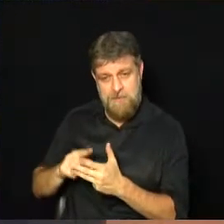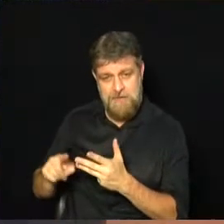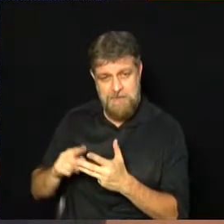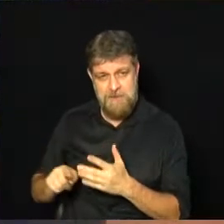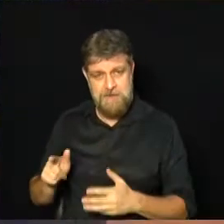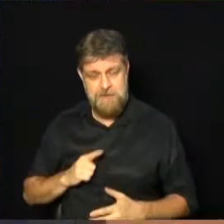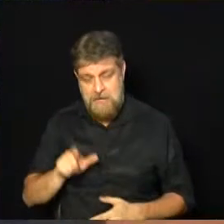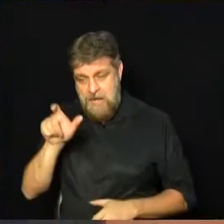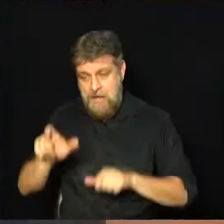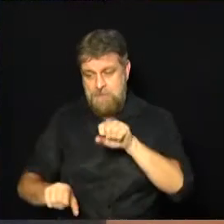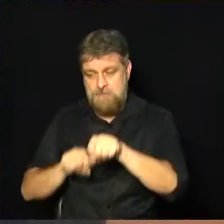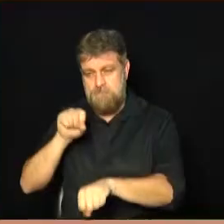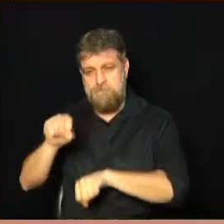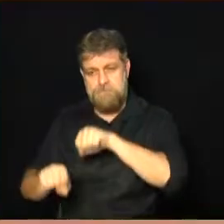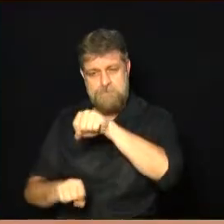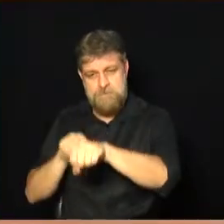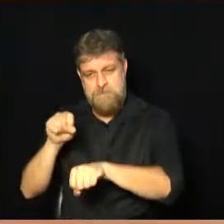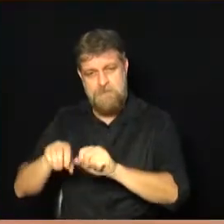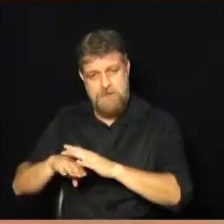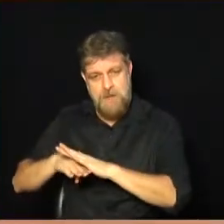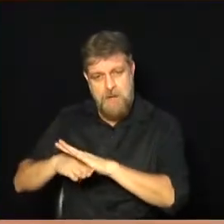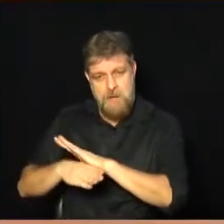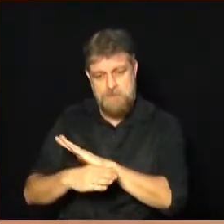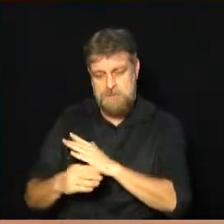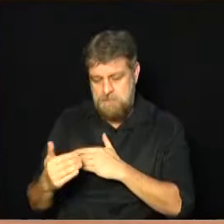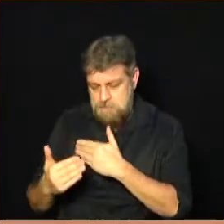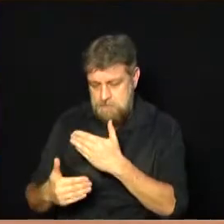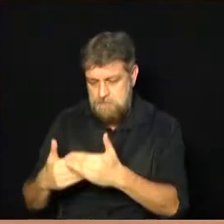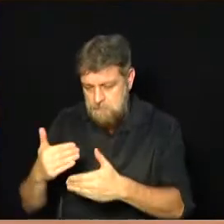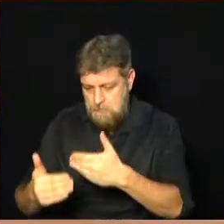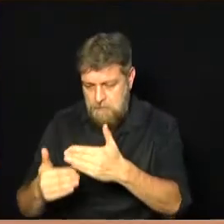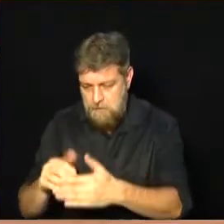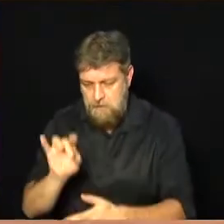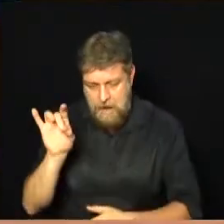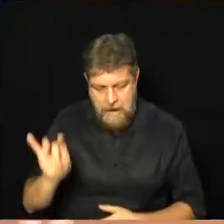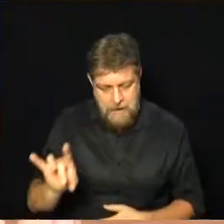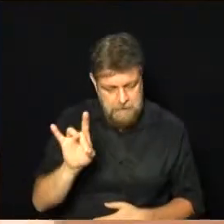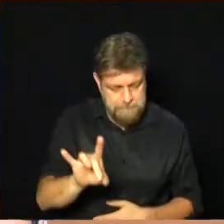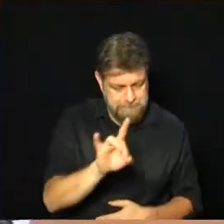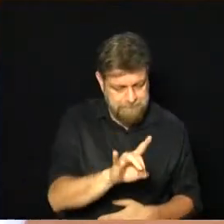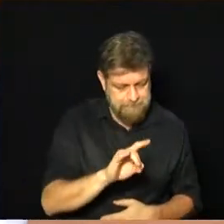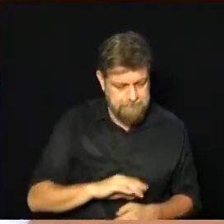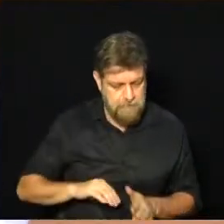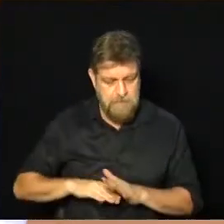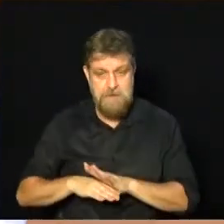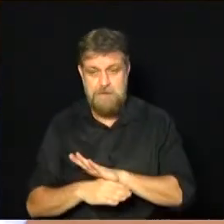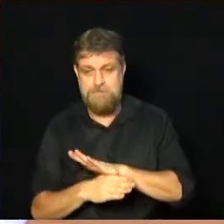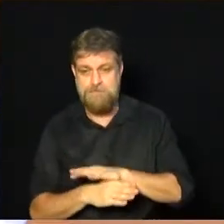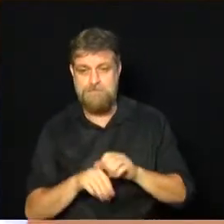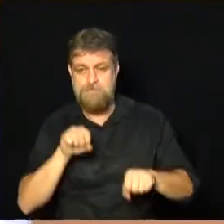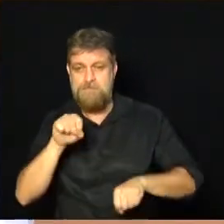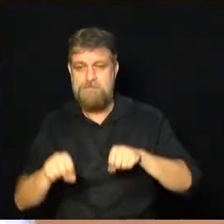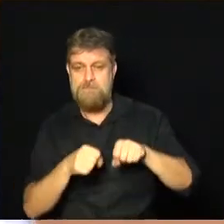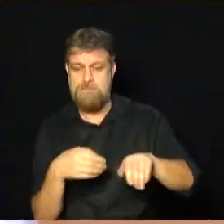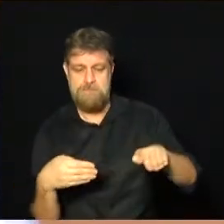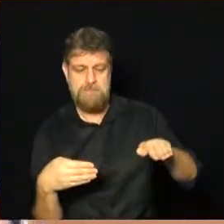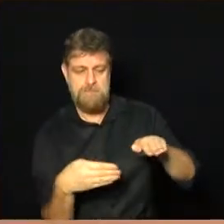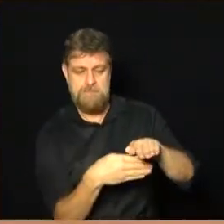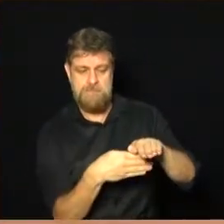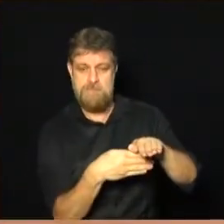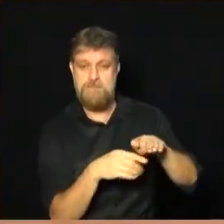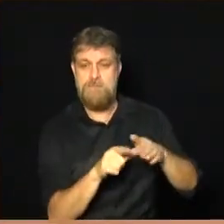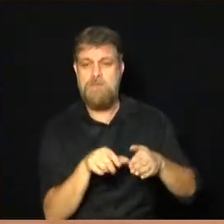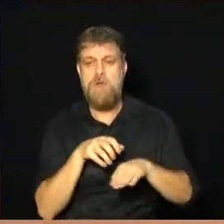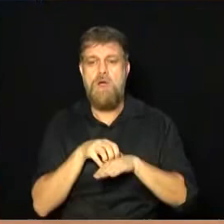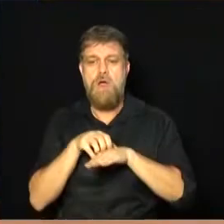nossos ciclistas, eles vão se habituando devagar, né? Cada um dentro da sua necessidade, de deixar a sua bicicleta em tal terminal, pegar o ônibus,